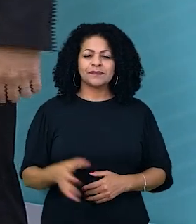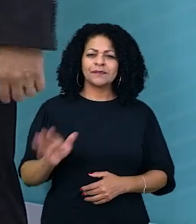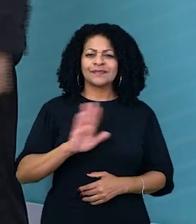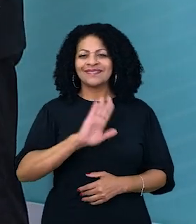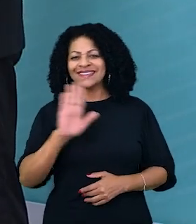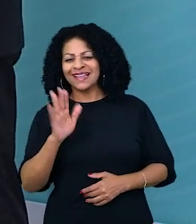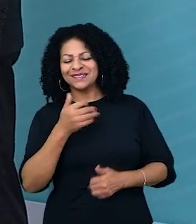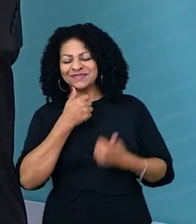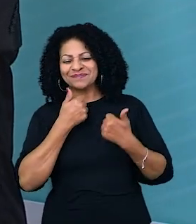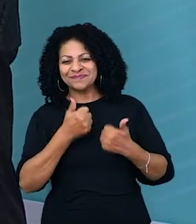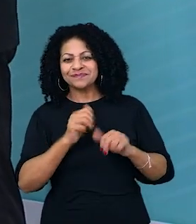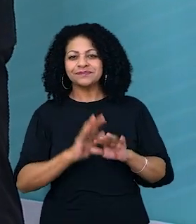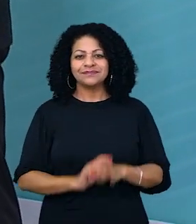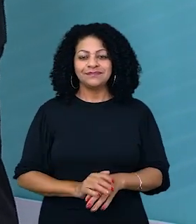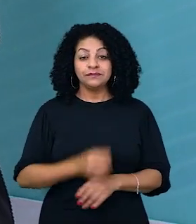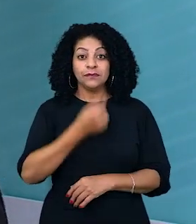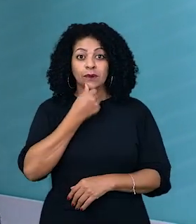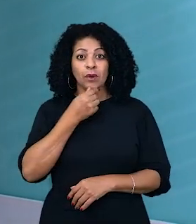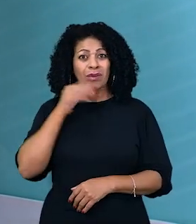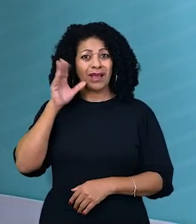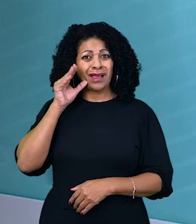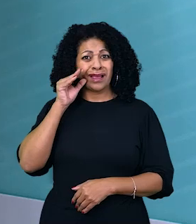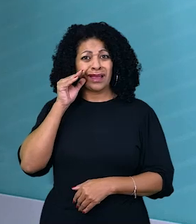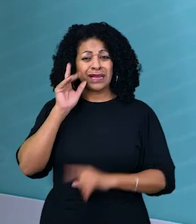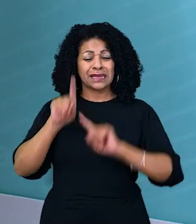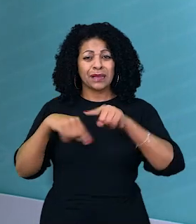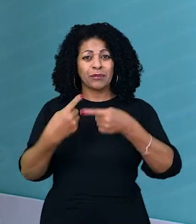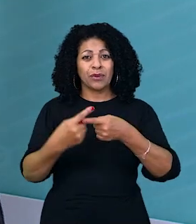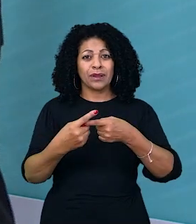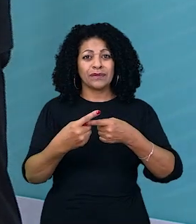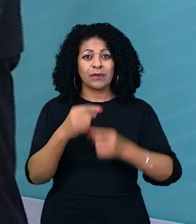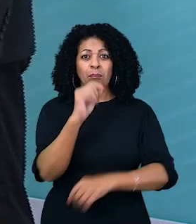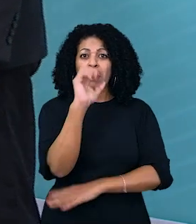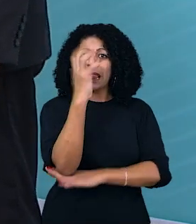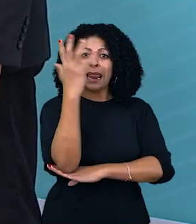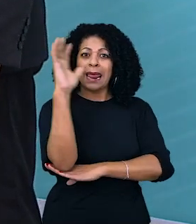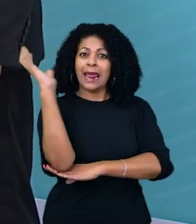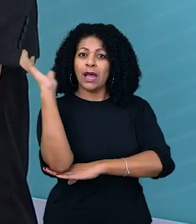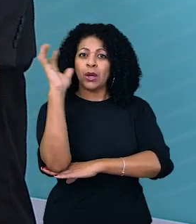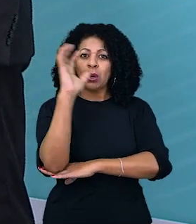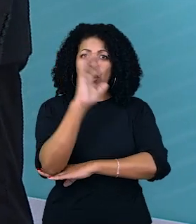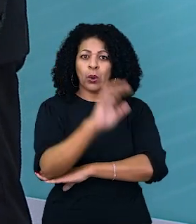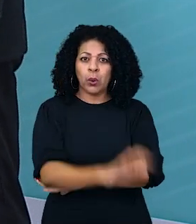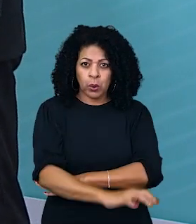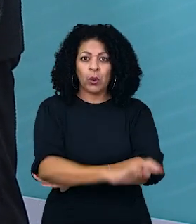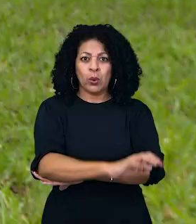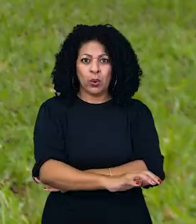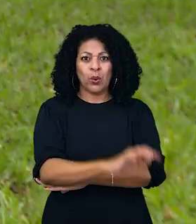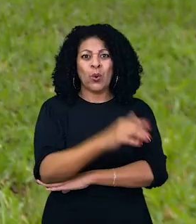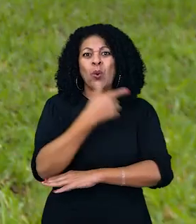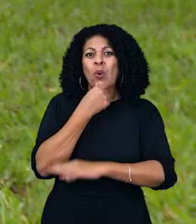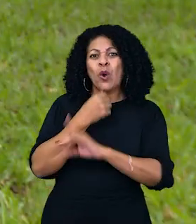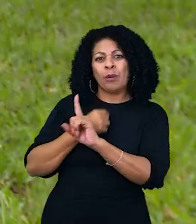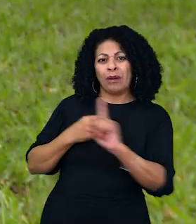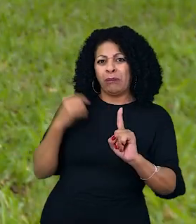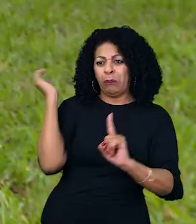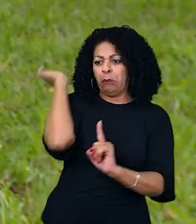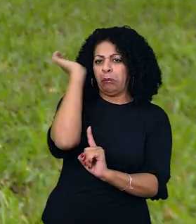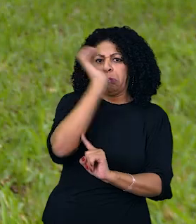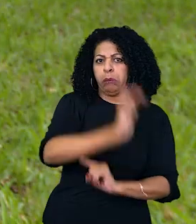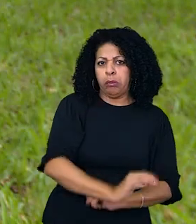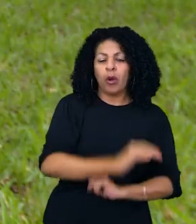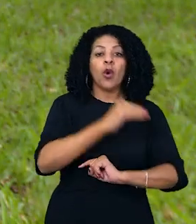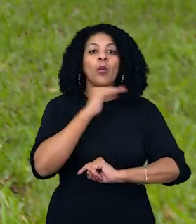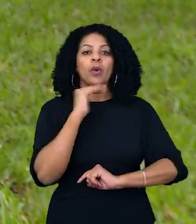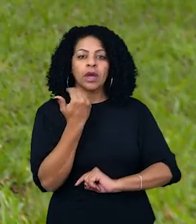Olá, Anderson e Luana. O empregado morreu após uma árvore cair sobre ele enquanto trabalhava. Ao pedir